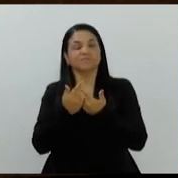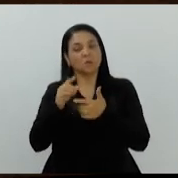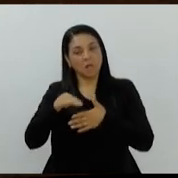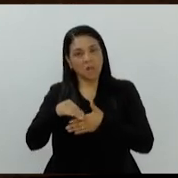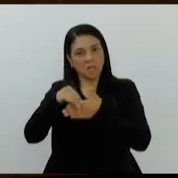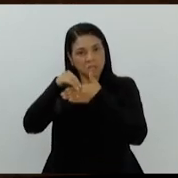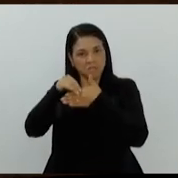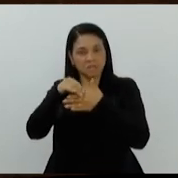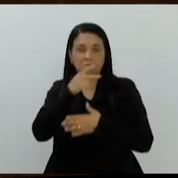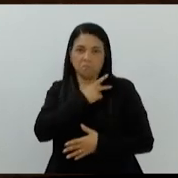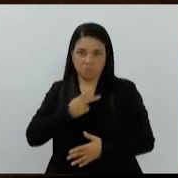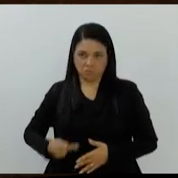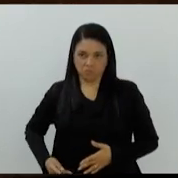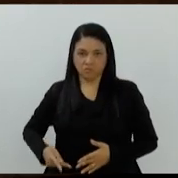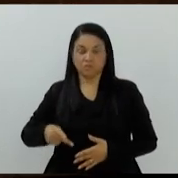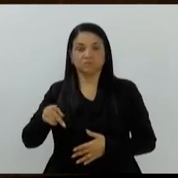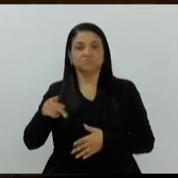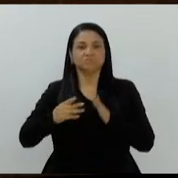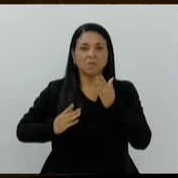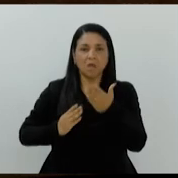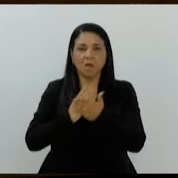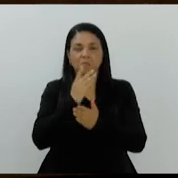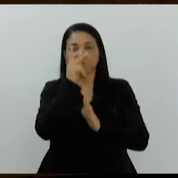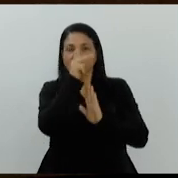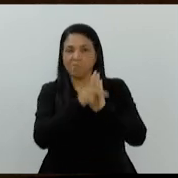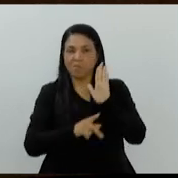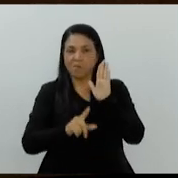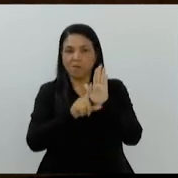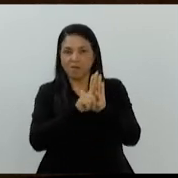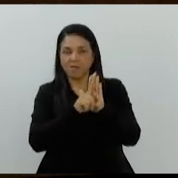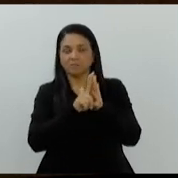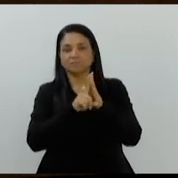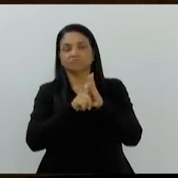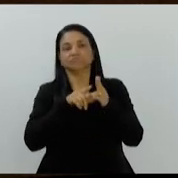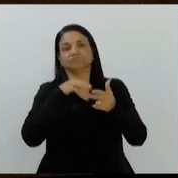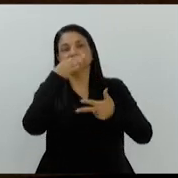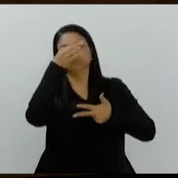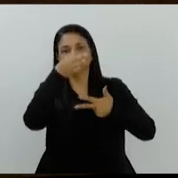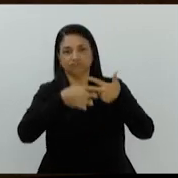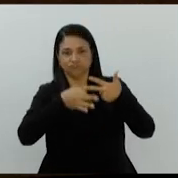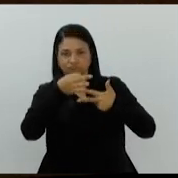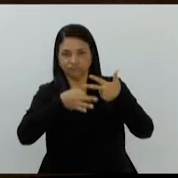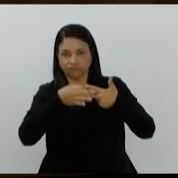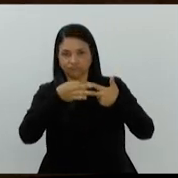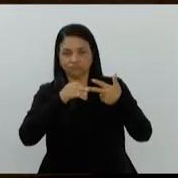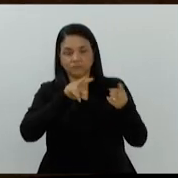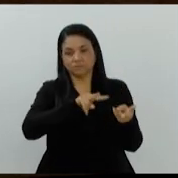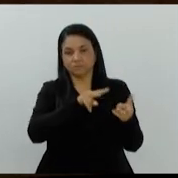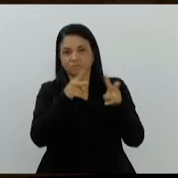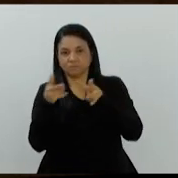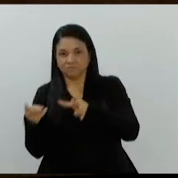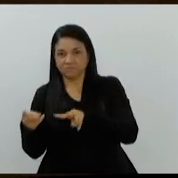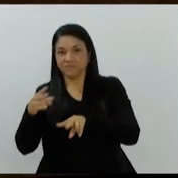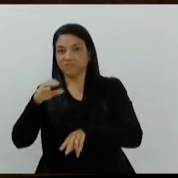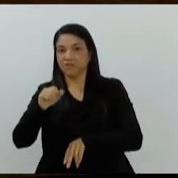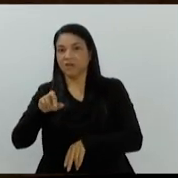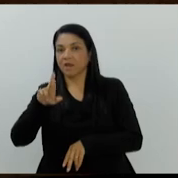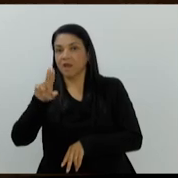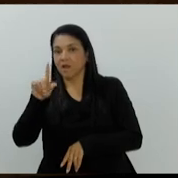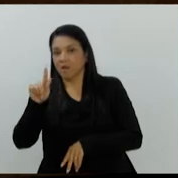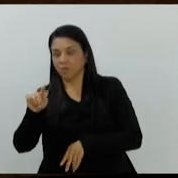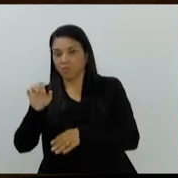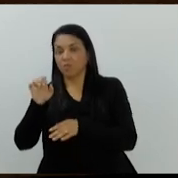aprovou o projeto de lei do Poder Judiciário, fazendo a transformação de cargo de 21 juízes para